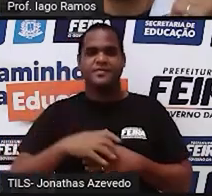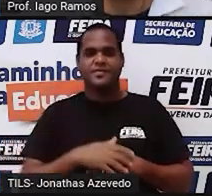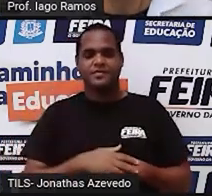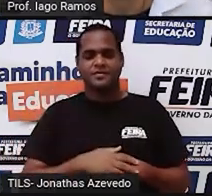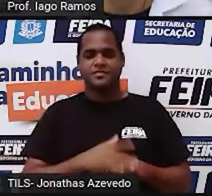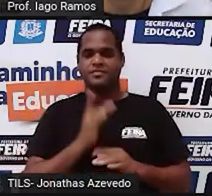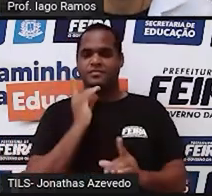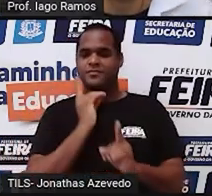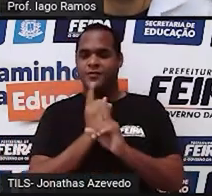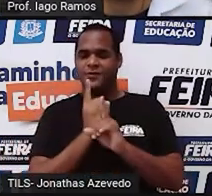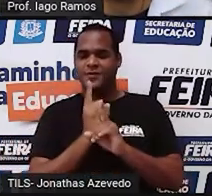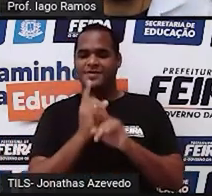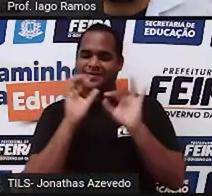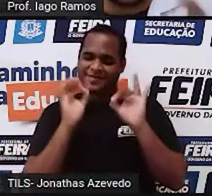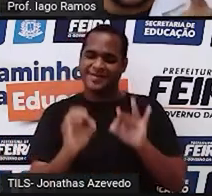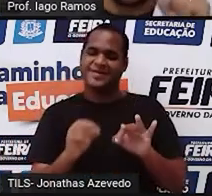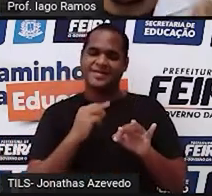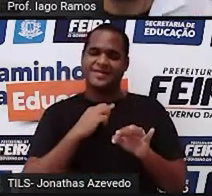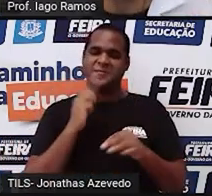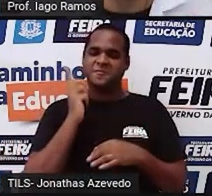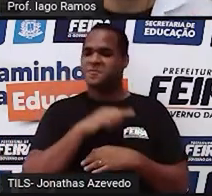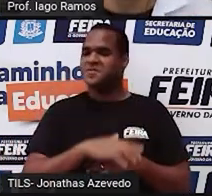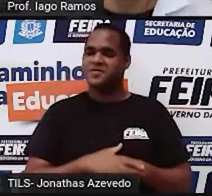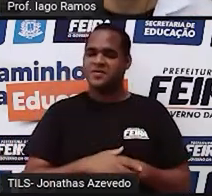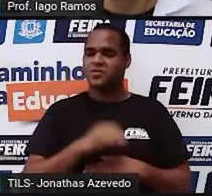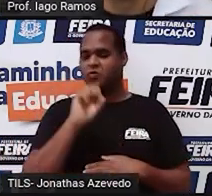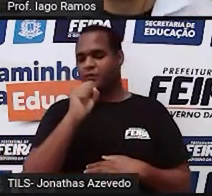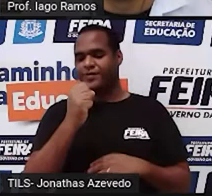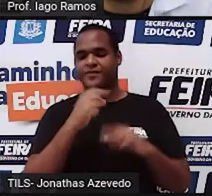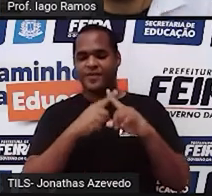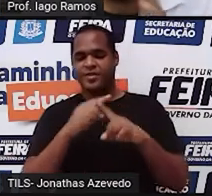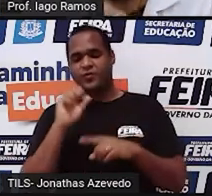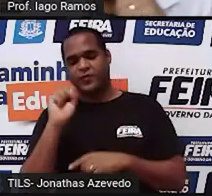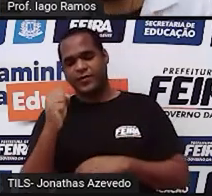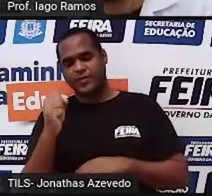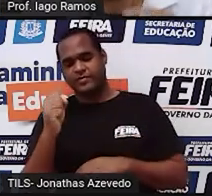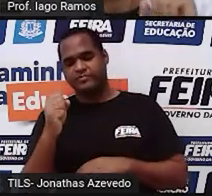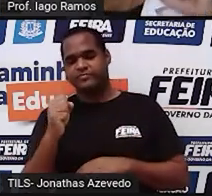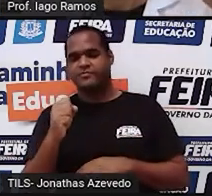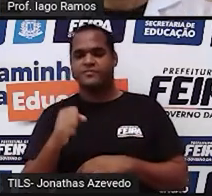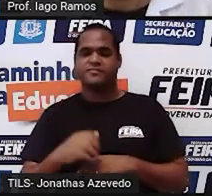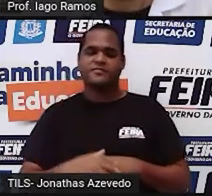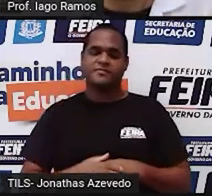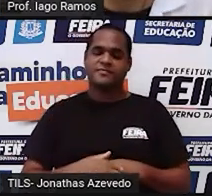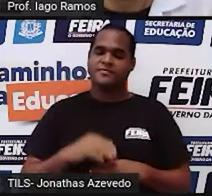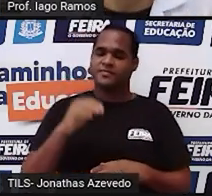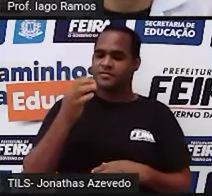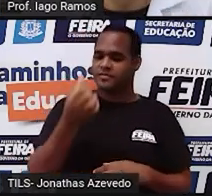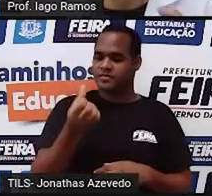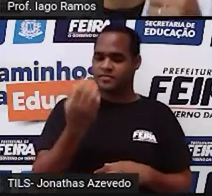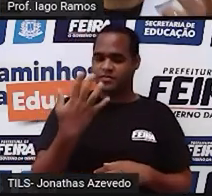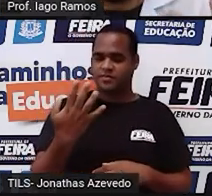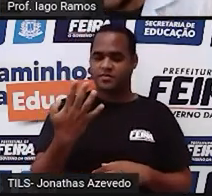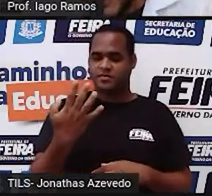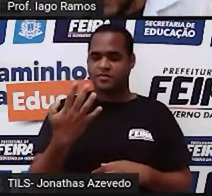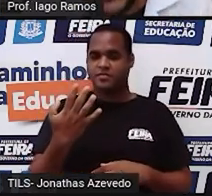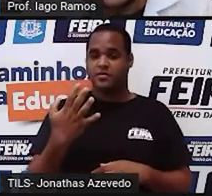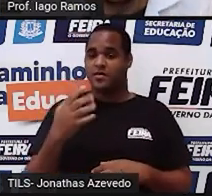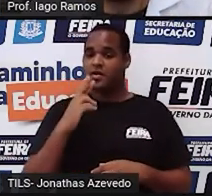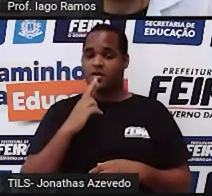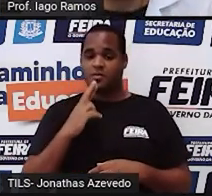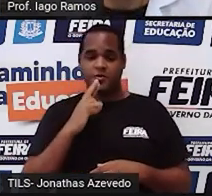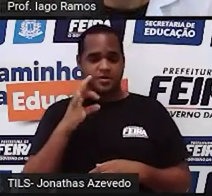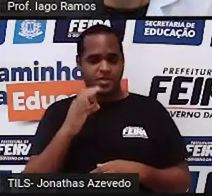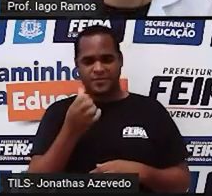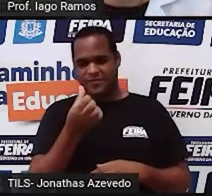então achamos a resposta que queremos o 8 não é porque se você fizer oito vezes oito vai dar 64 não